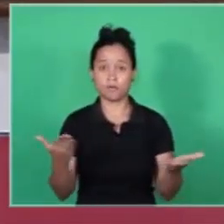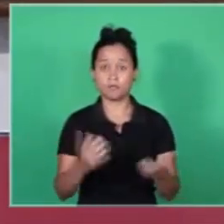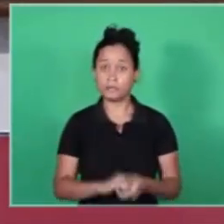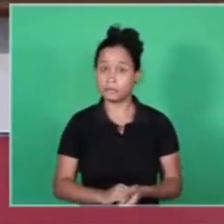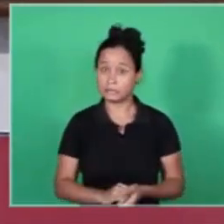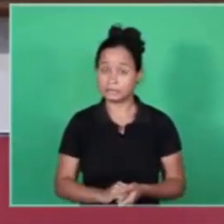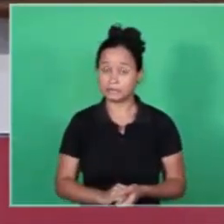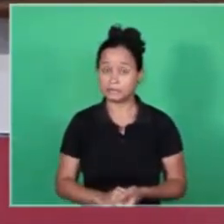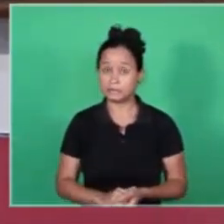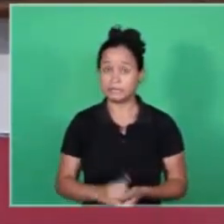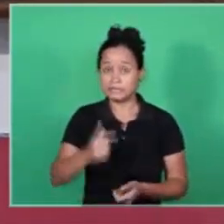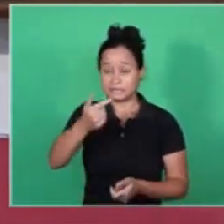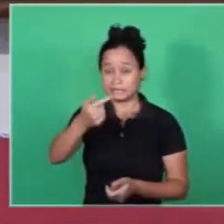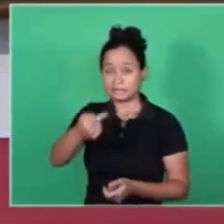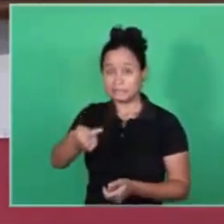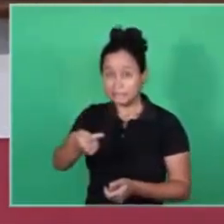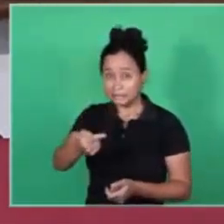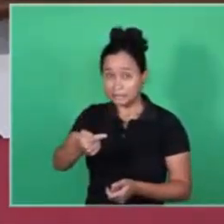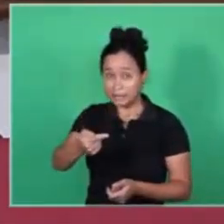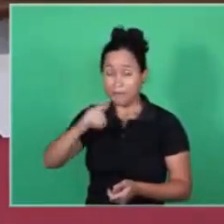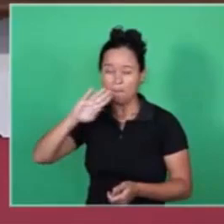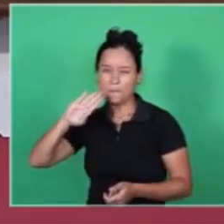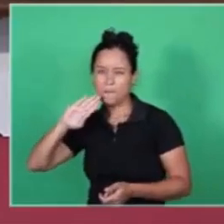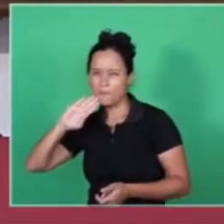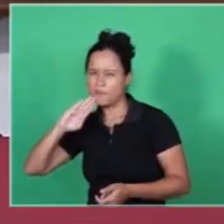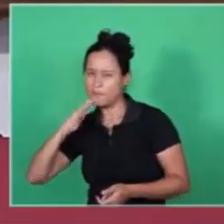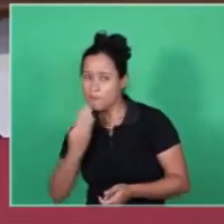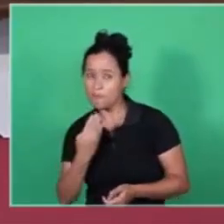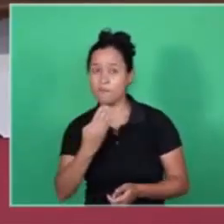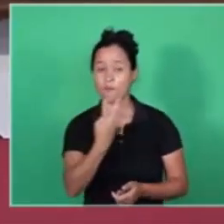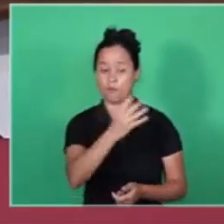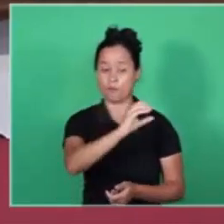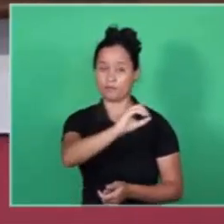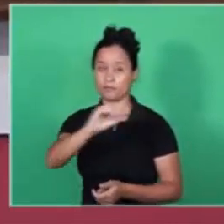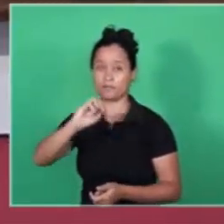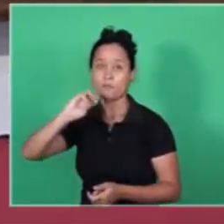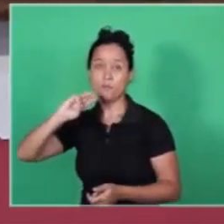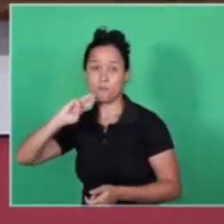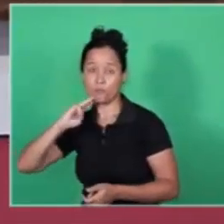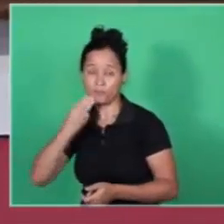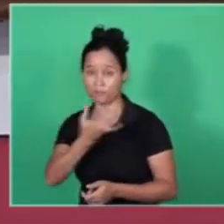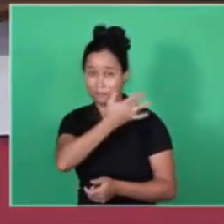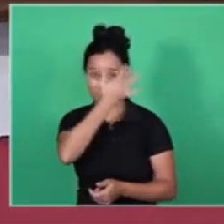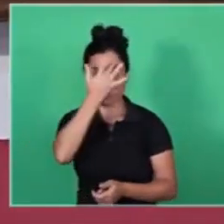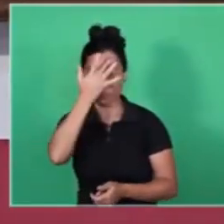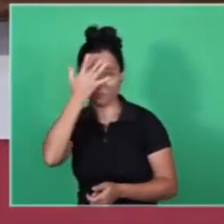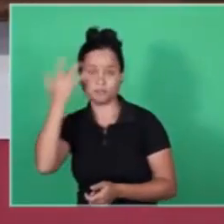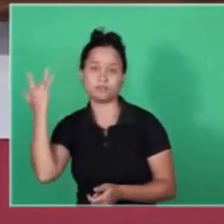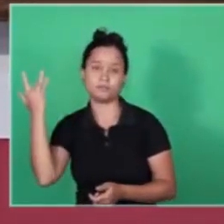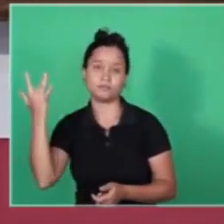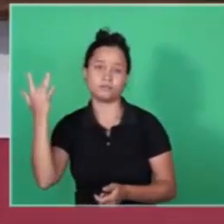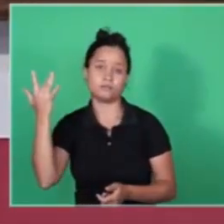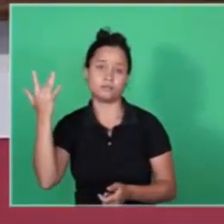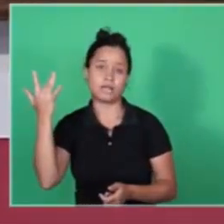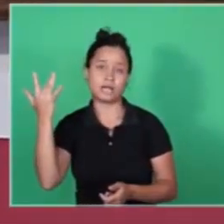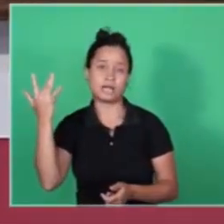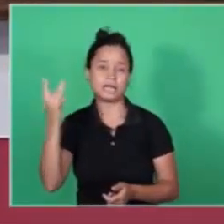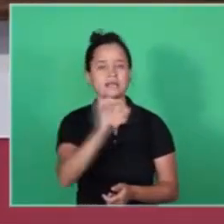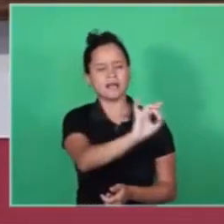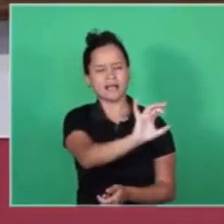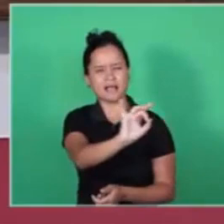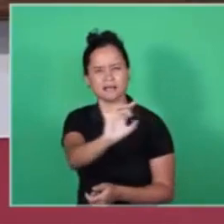7 bilhões e 400 milhões de pessoas. Então, 7 bilhões e 400 milhões de pessoas, cada um pensando de um